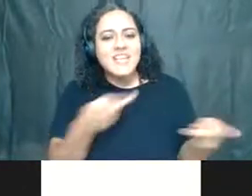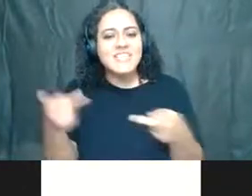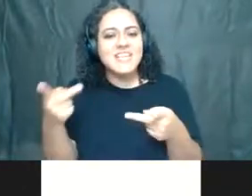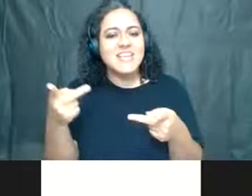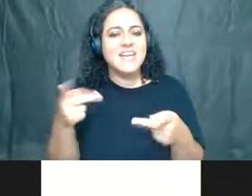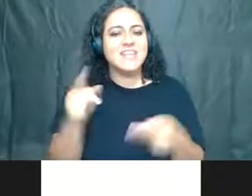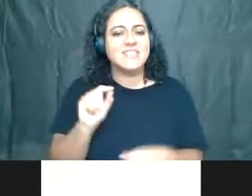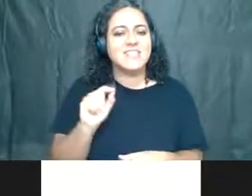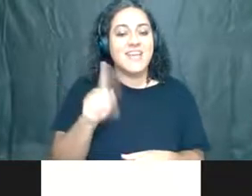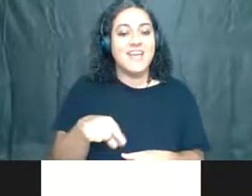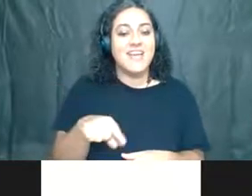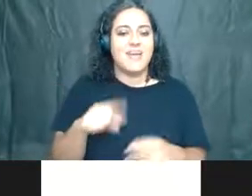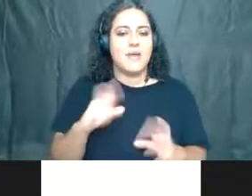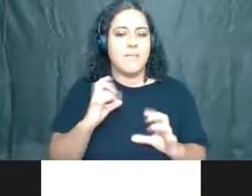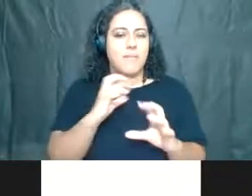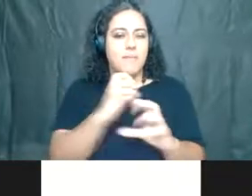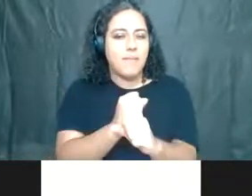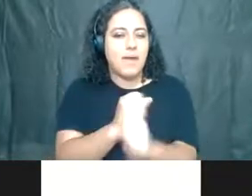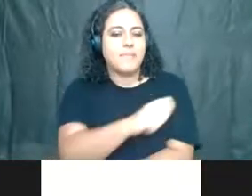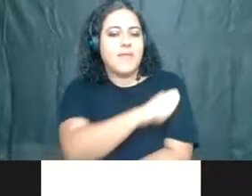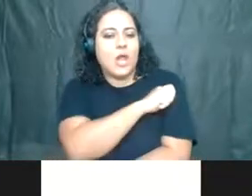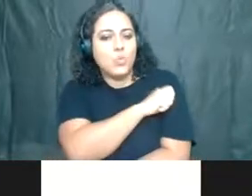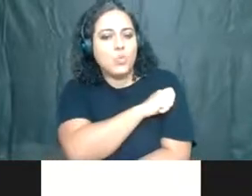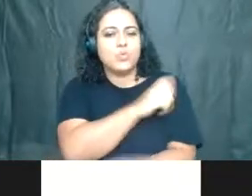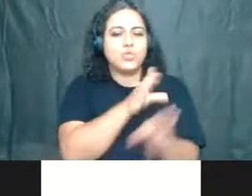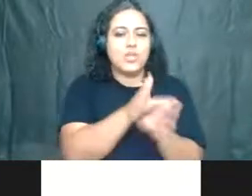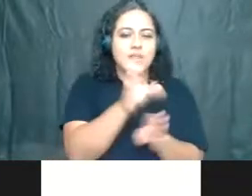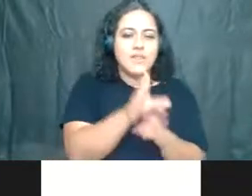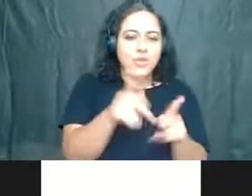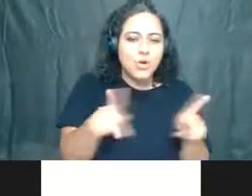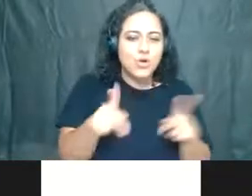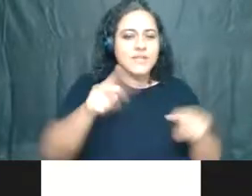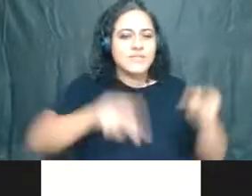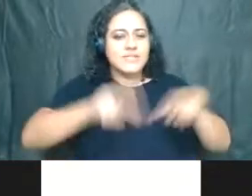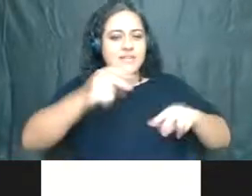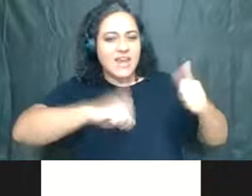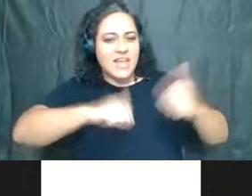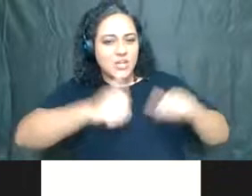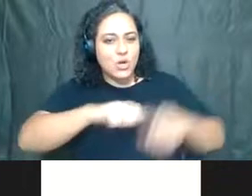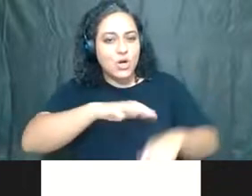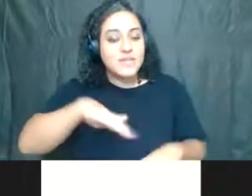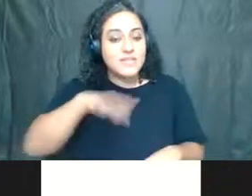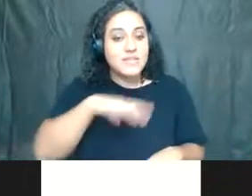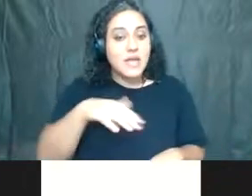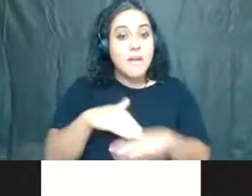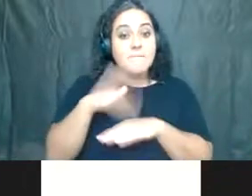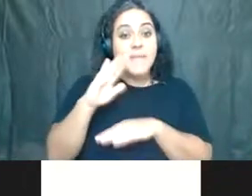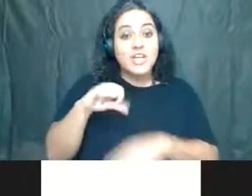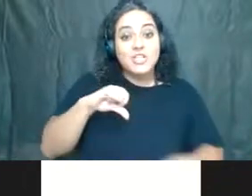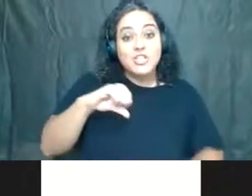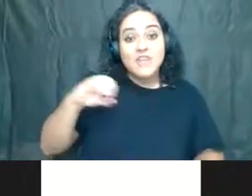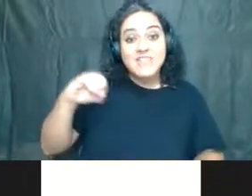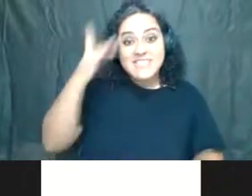são, sem contar os alunos, os orientadores e os avaliadores, de mais de 900